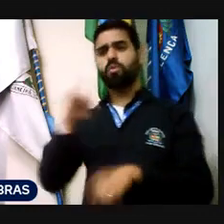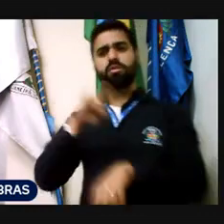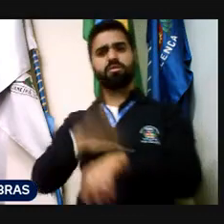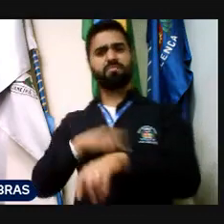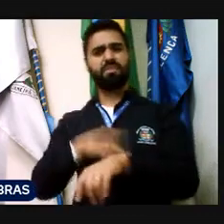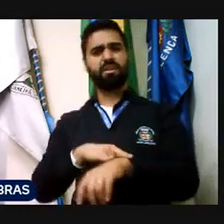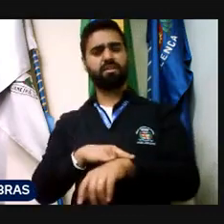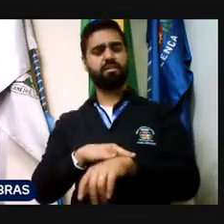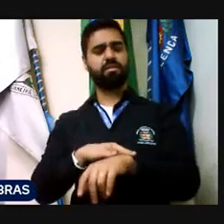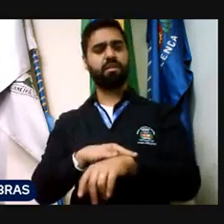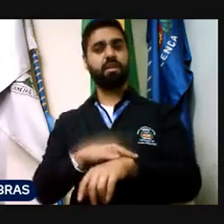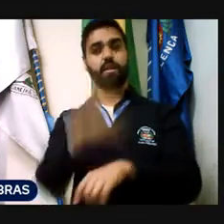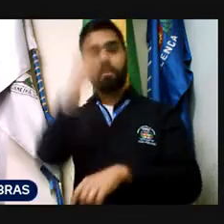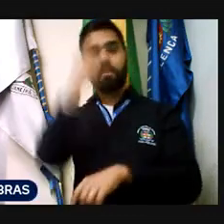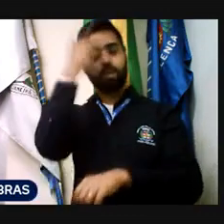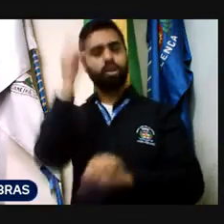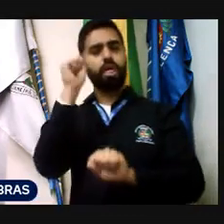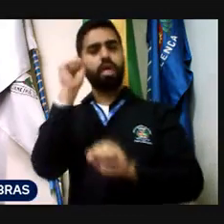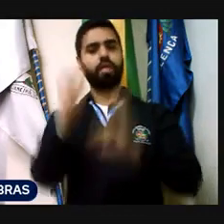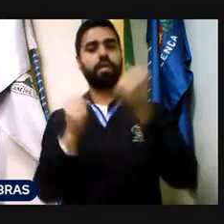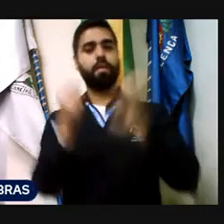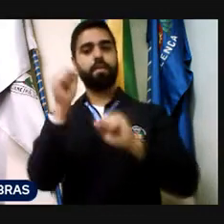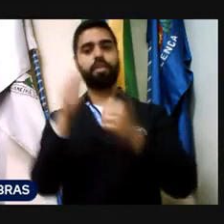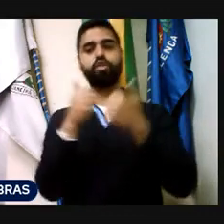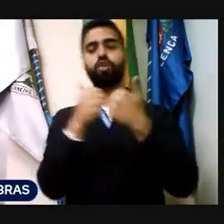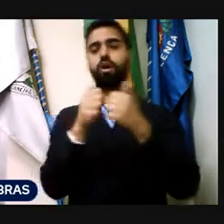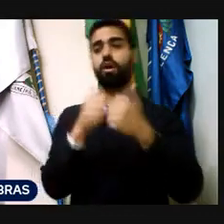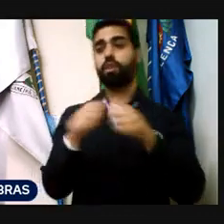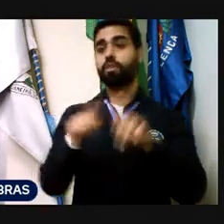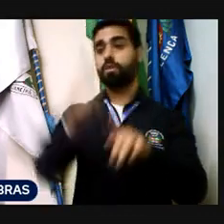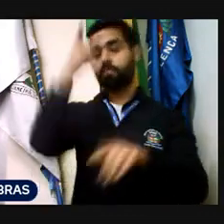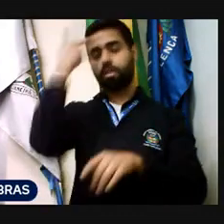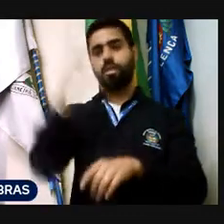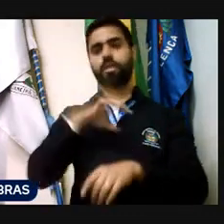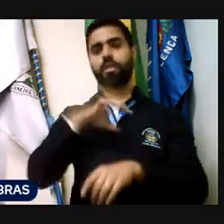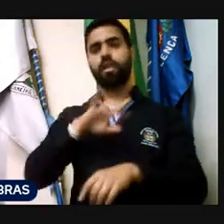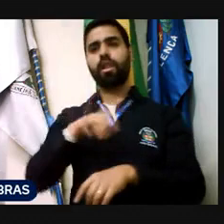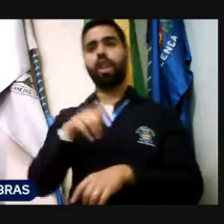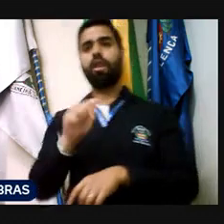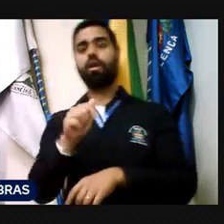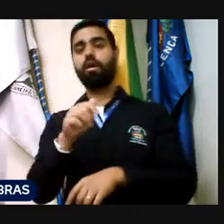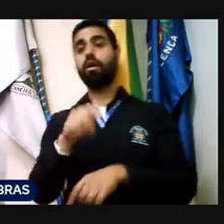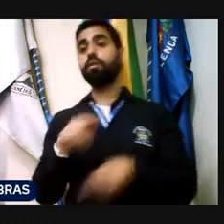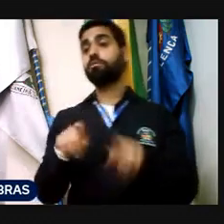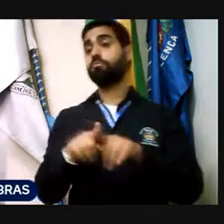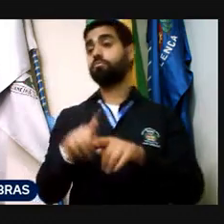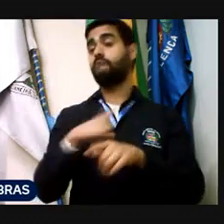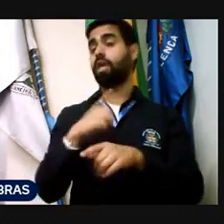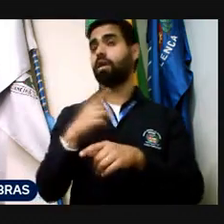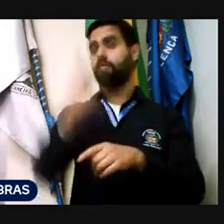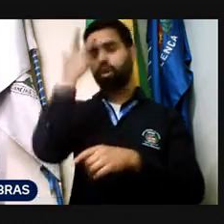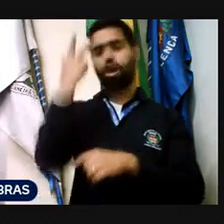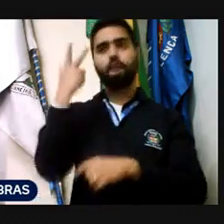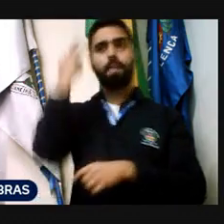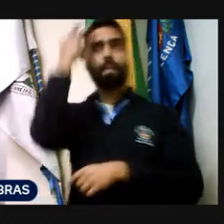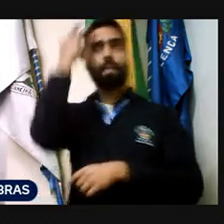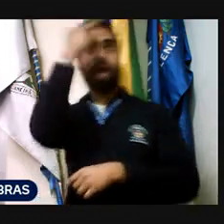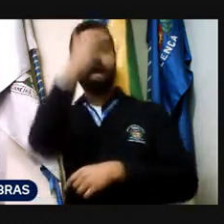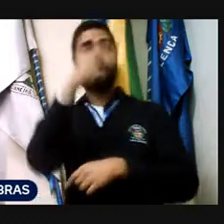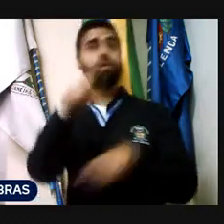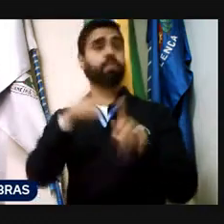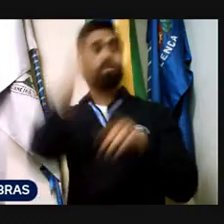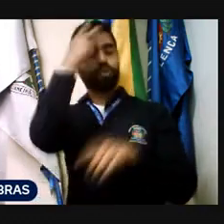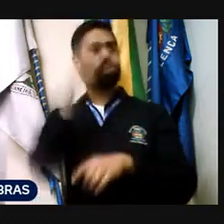eles, pessoal da empresa, pessoal da lanchonete, pessoal da loja, da barbearia, mais os munícipes que transitam para